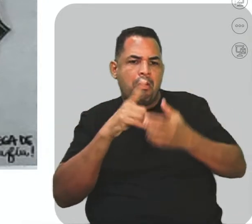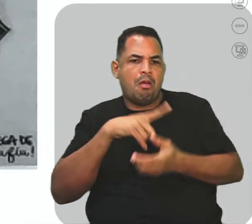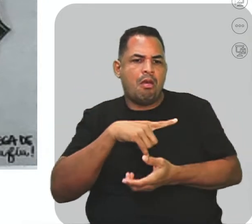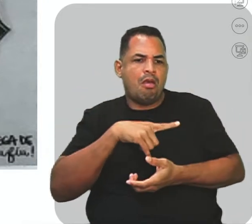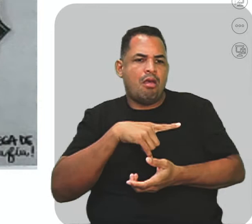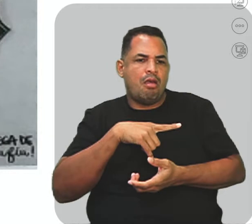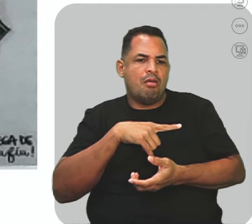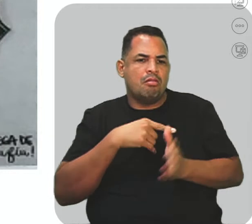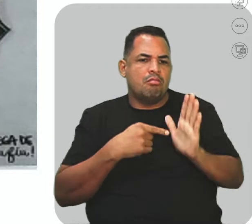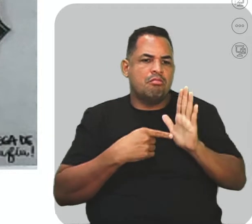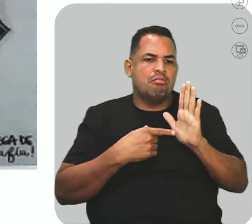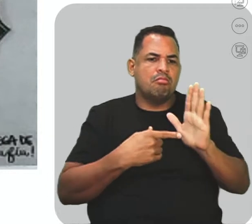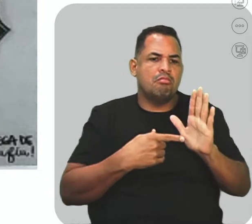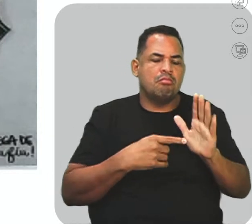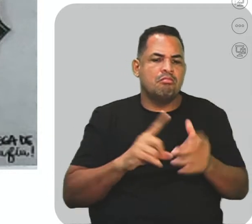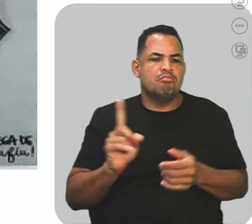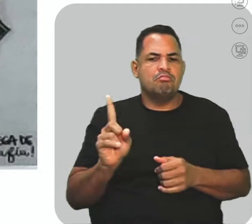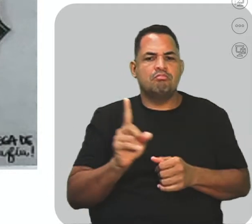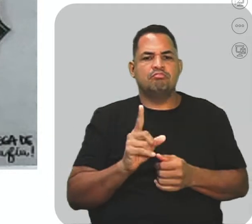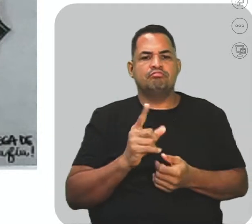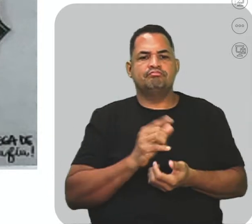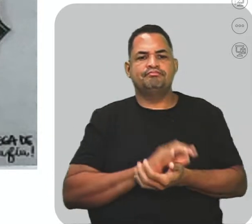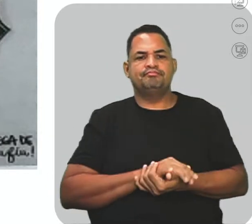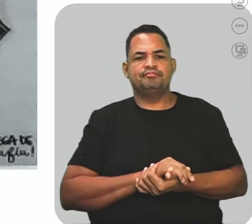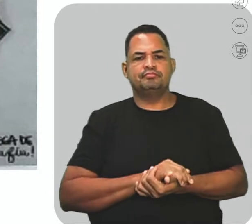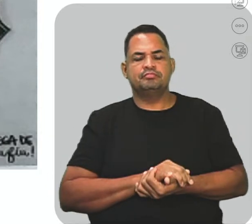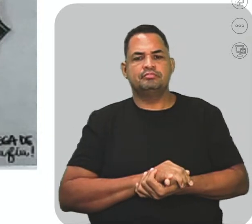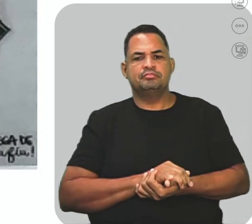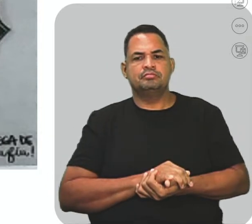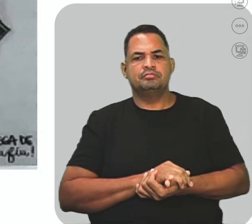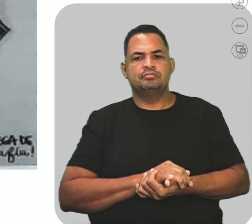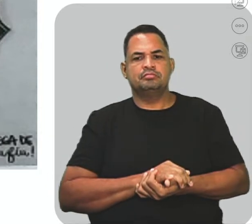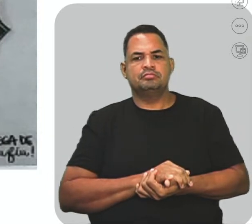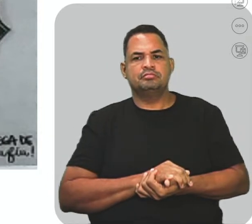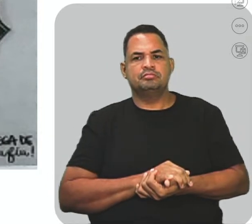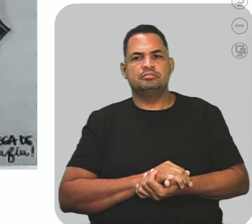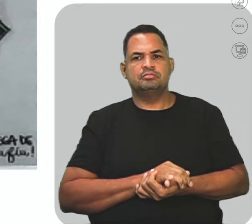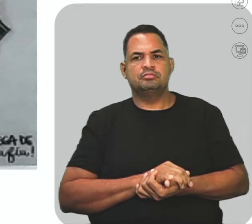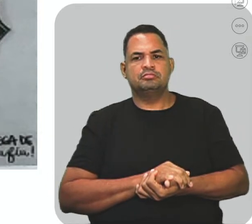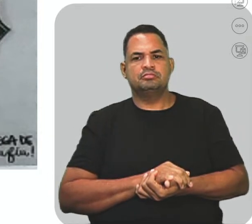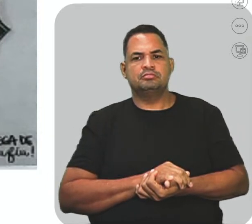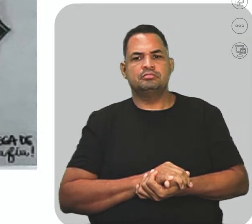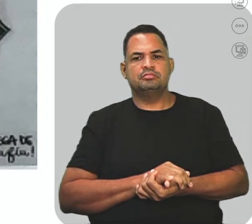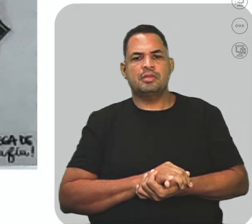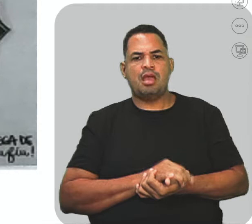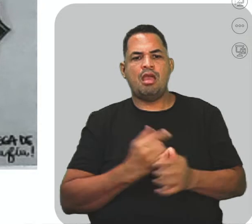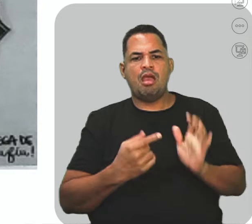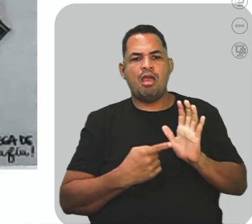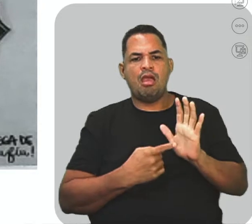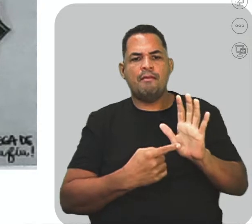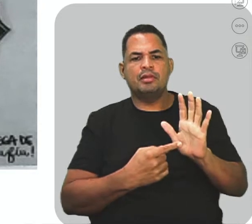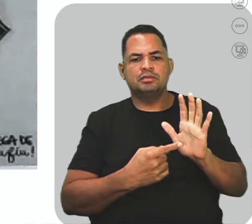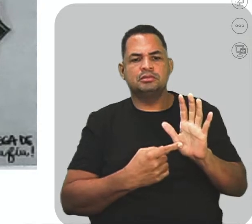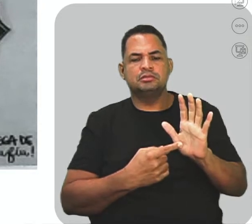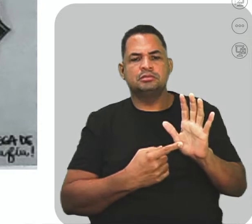a representação, olha só, né? É a representação,